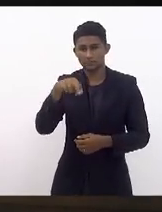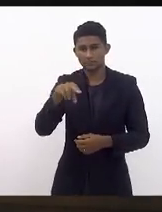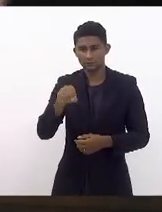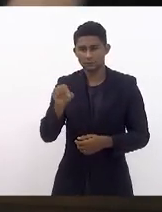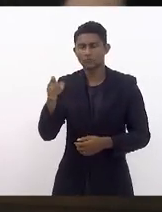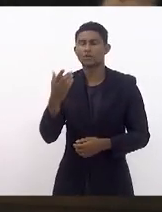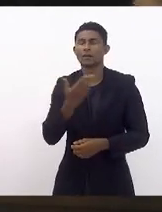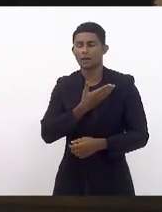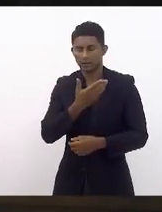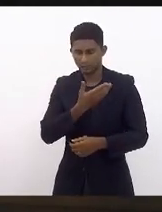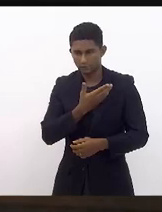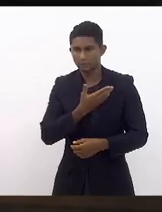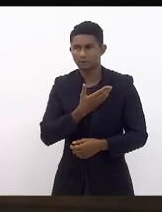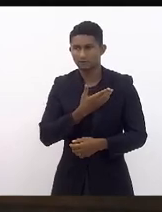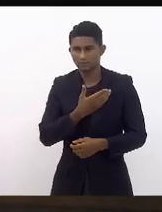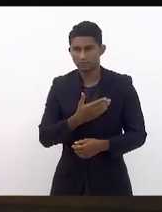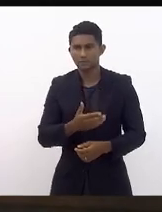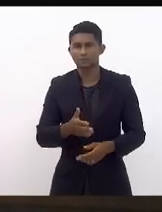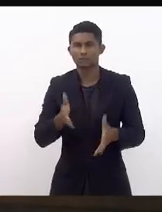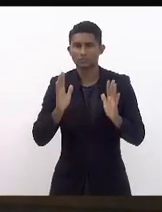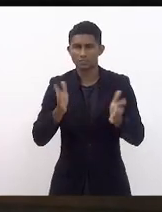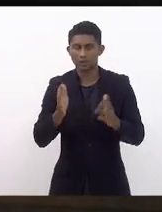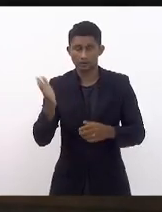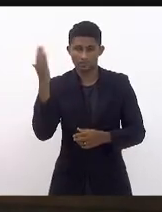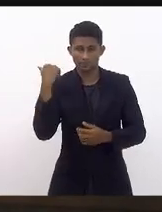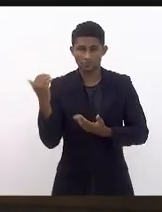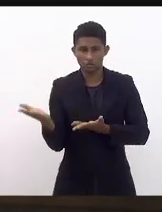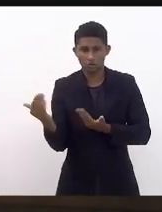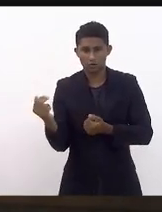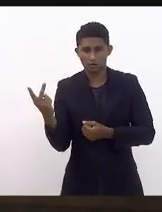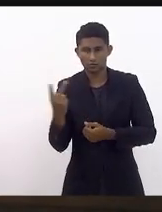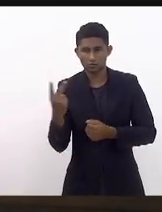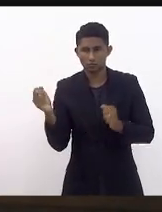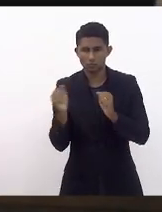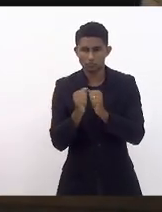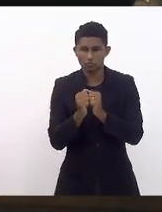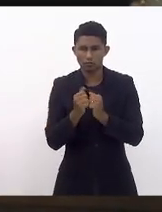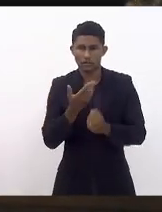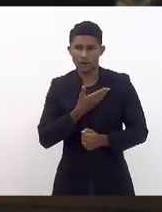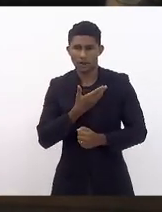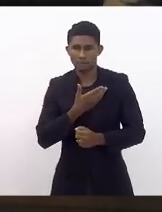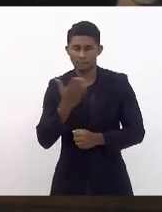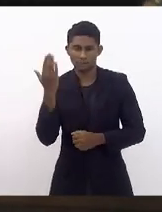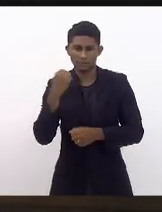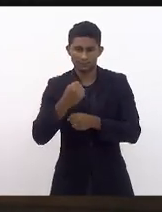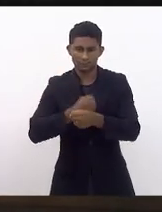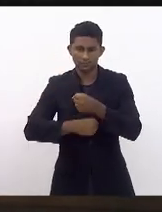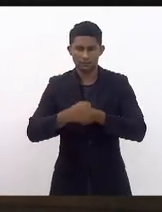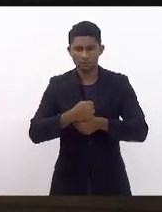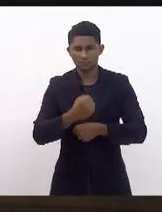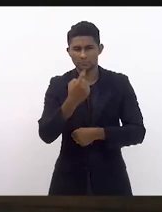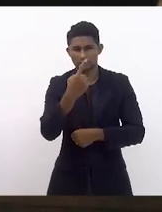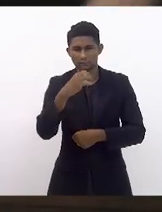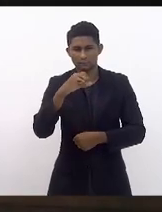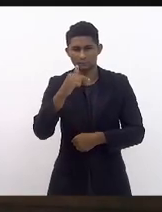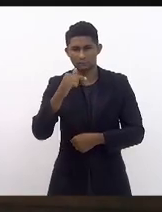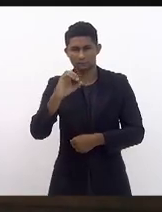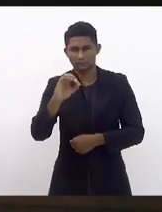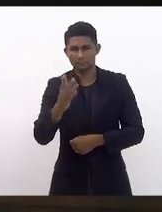meu amigo desde que eu era muito jovem. Na década de 70, eu me